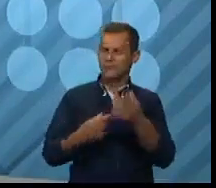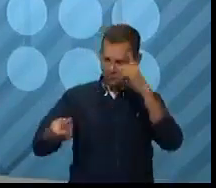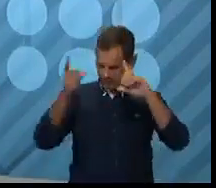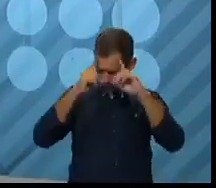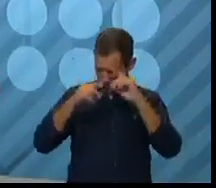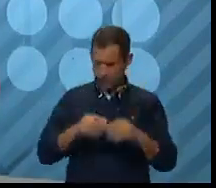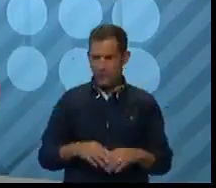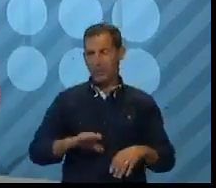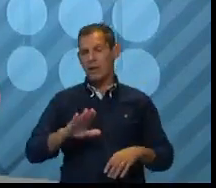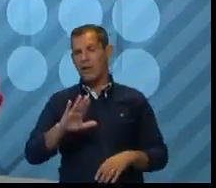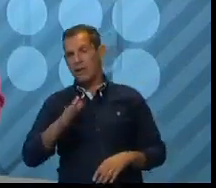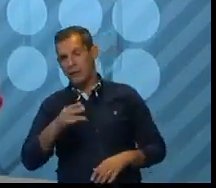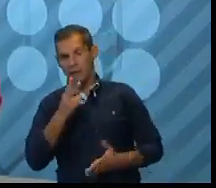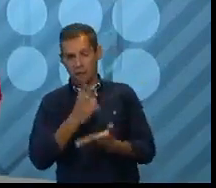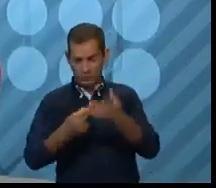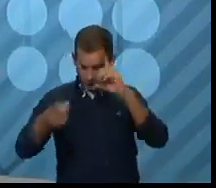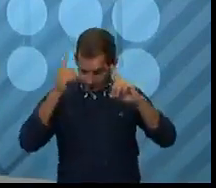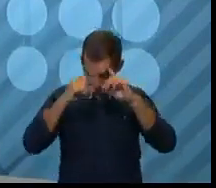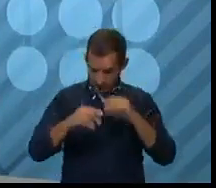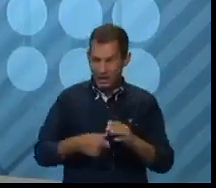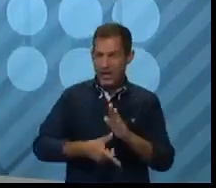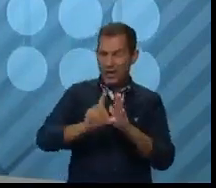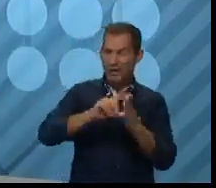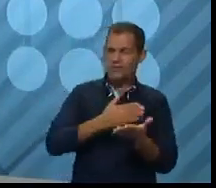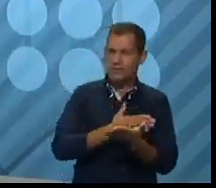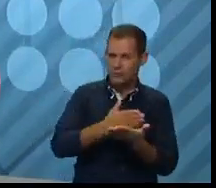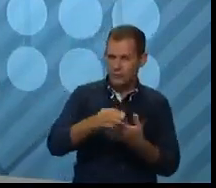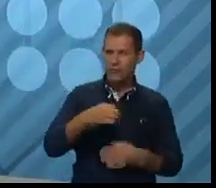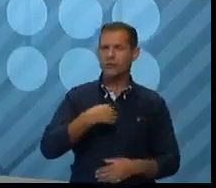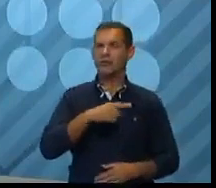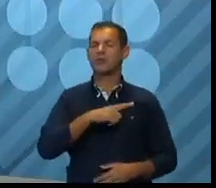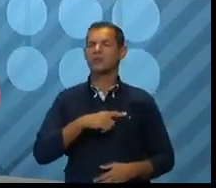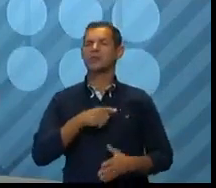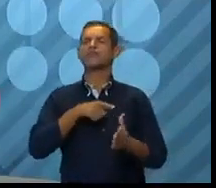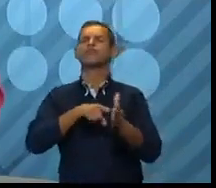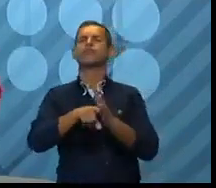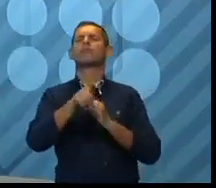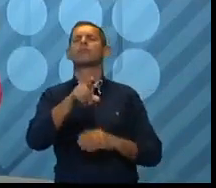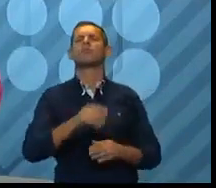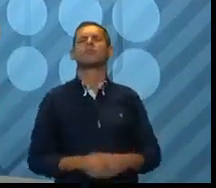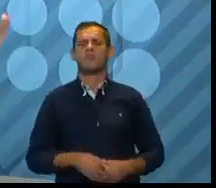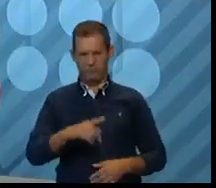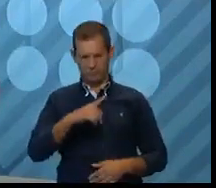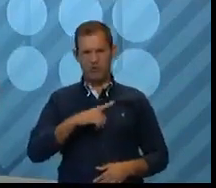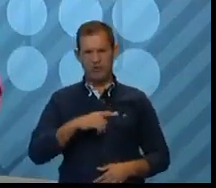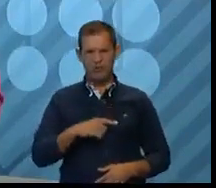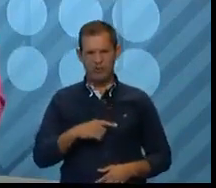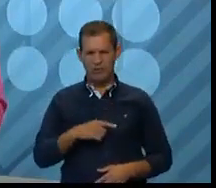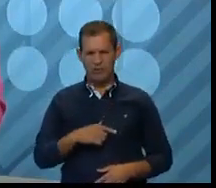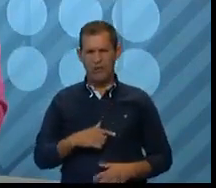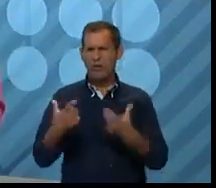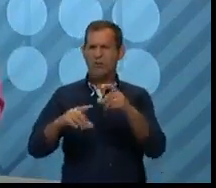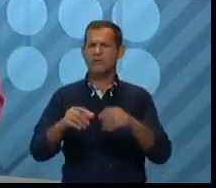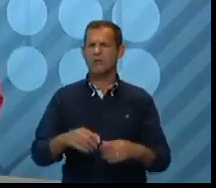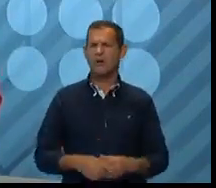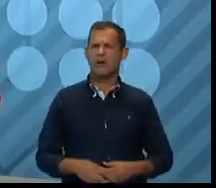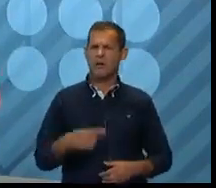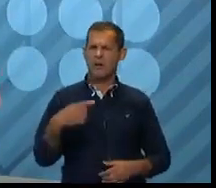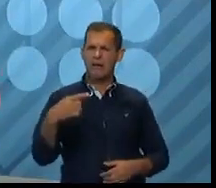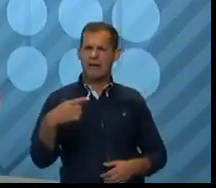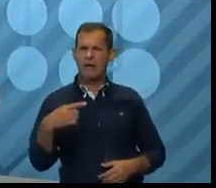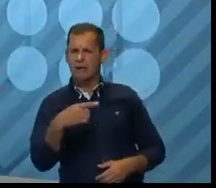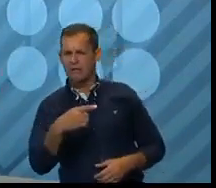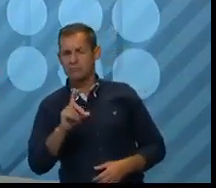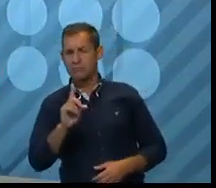ideia? É mais ou menos a mesma ideia. Antes de iniciarmos, eu tenho uma pergunta. Existe área negativa?